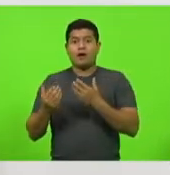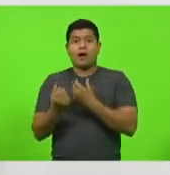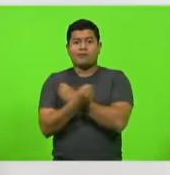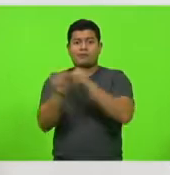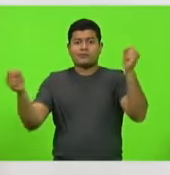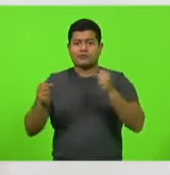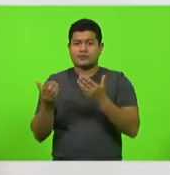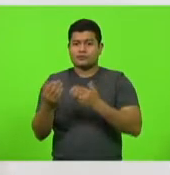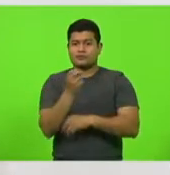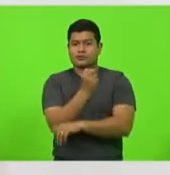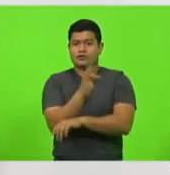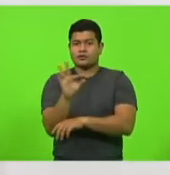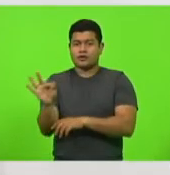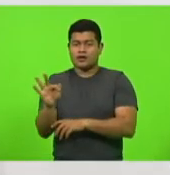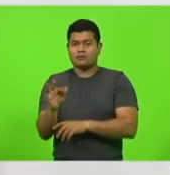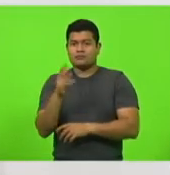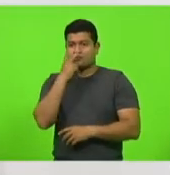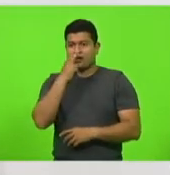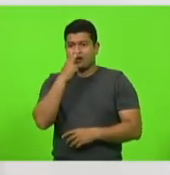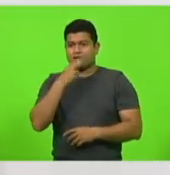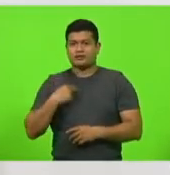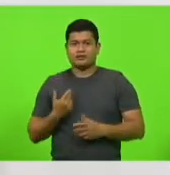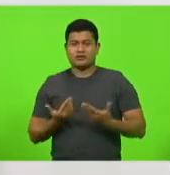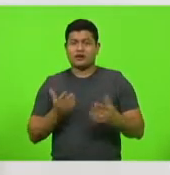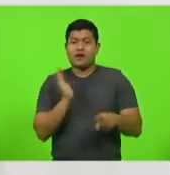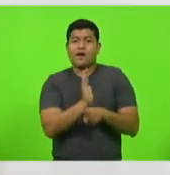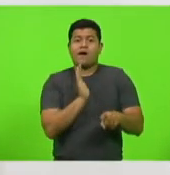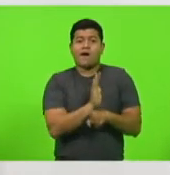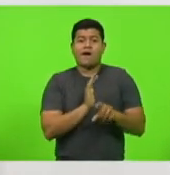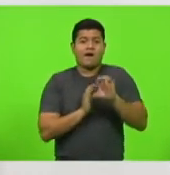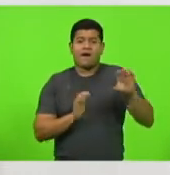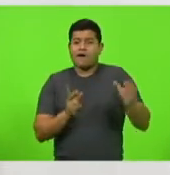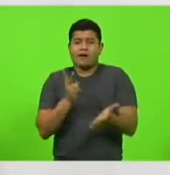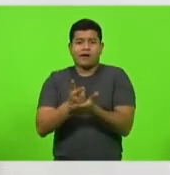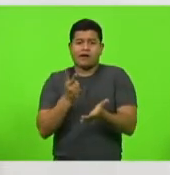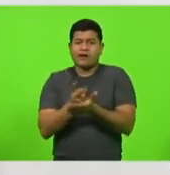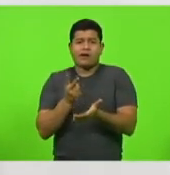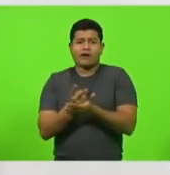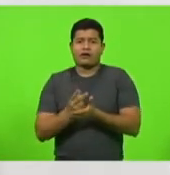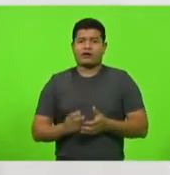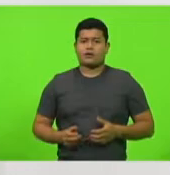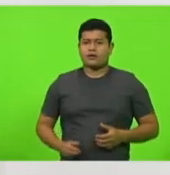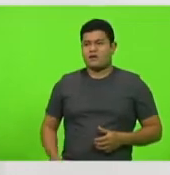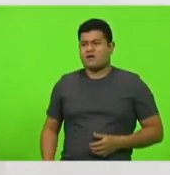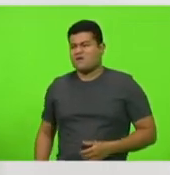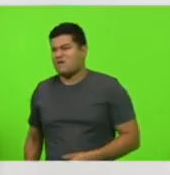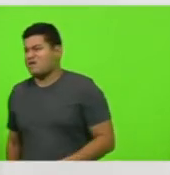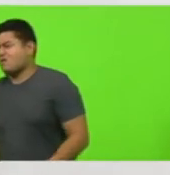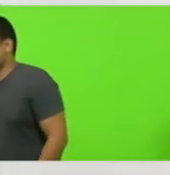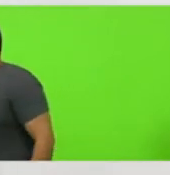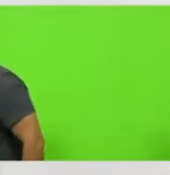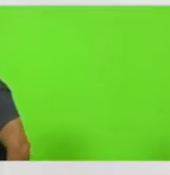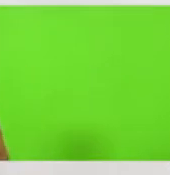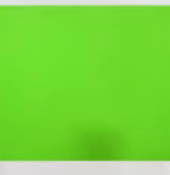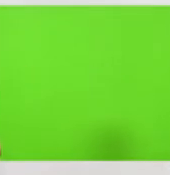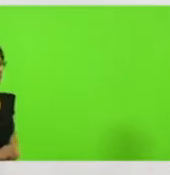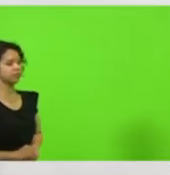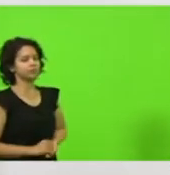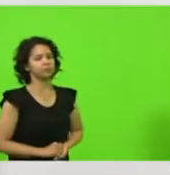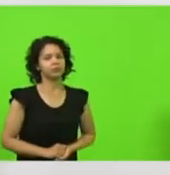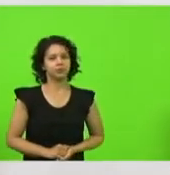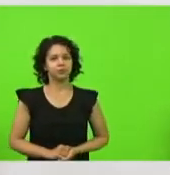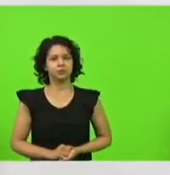Federal virar um puxadinho da esquerda. Um absurdo, e tem aqui todo o meu nojo por